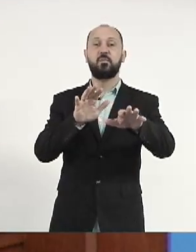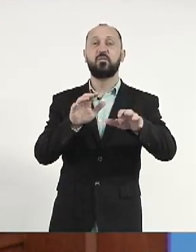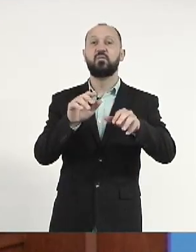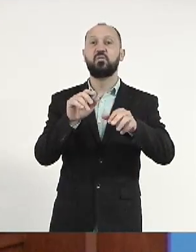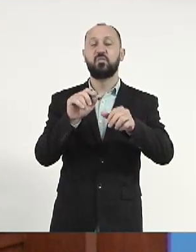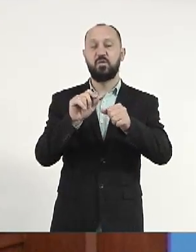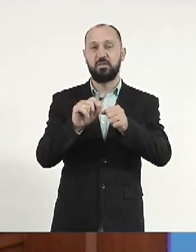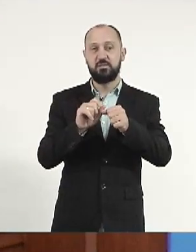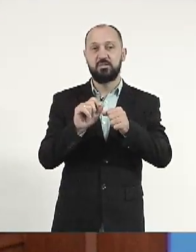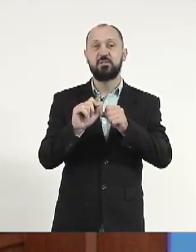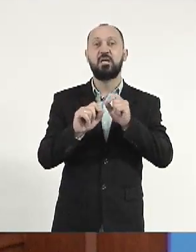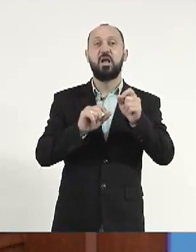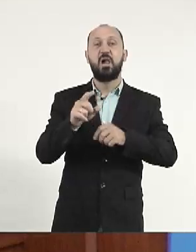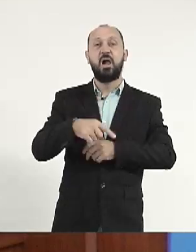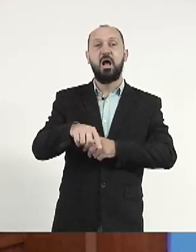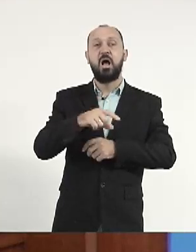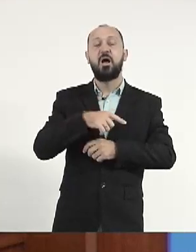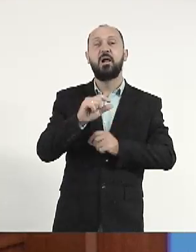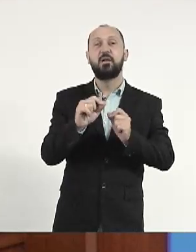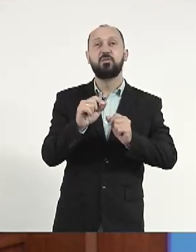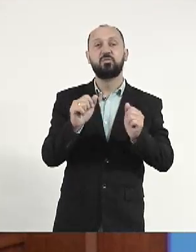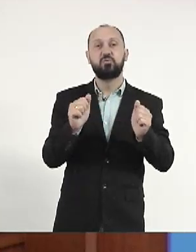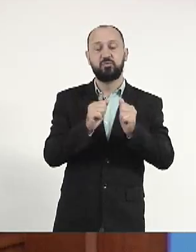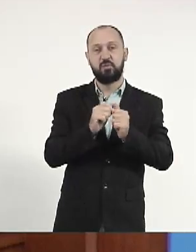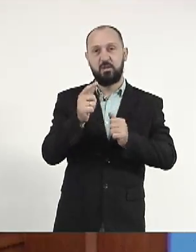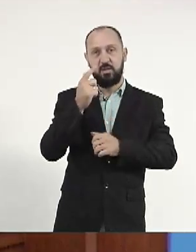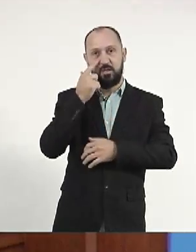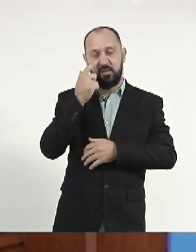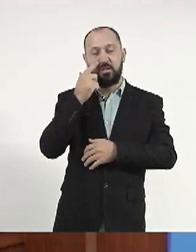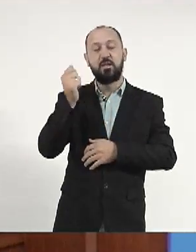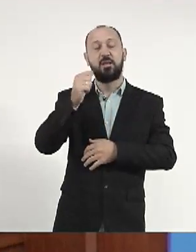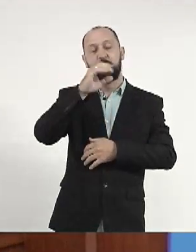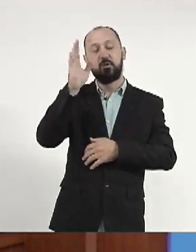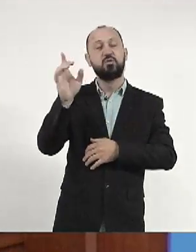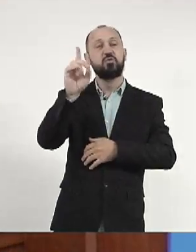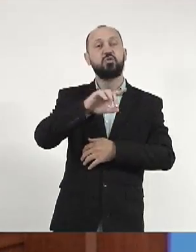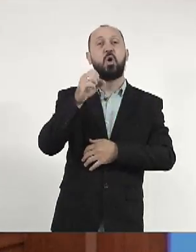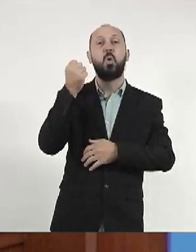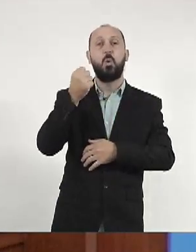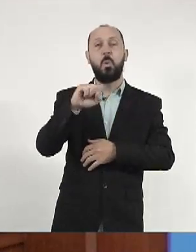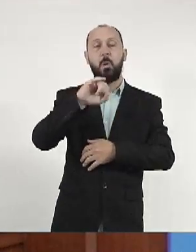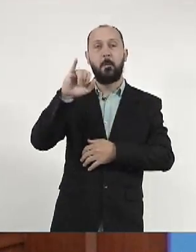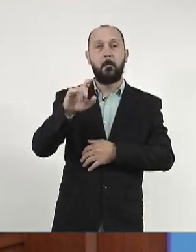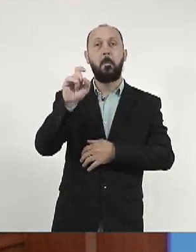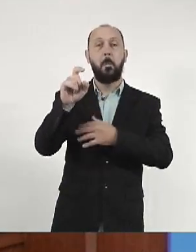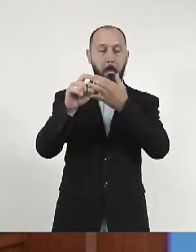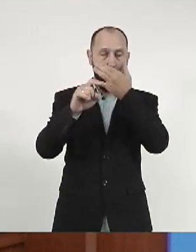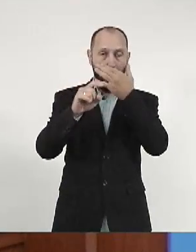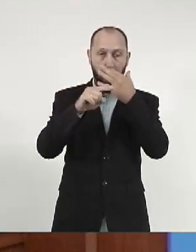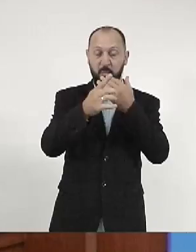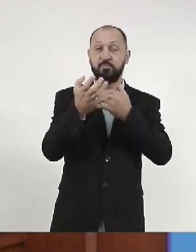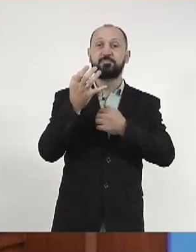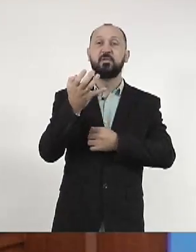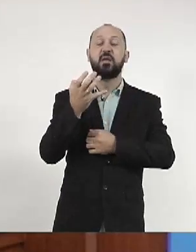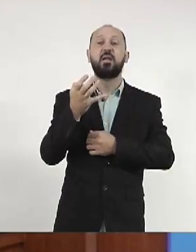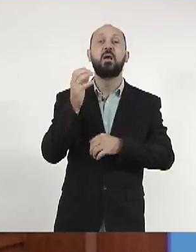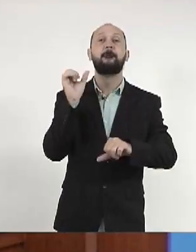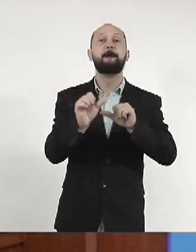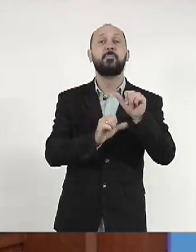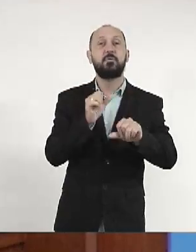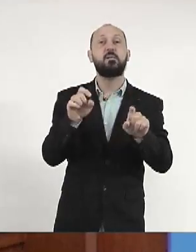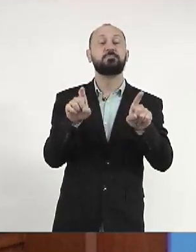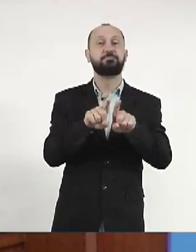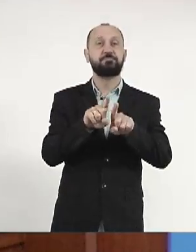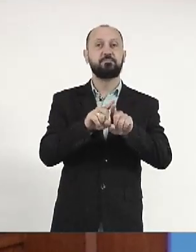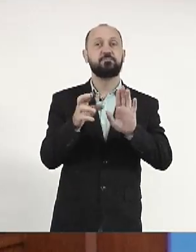fazer aquela patifaria toda em Brasília no dia 8 de janeiro. Eles querem mudar